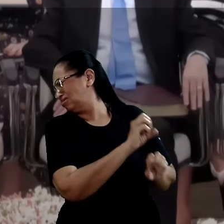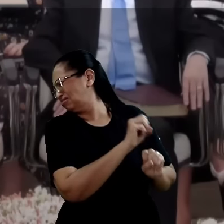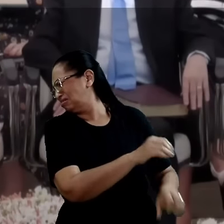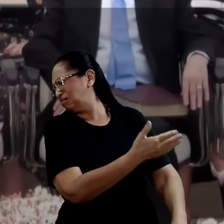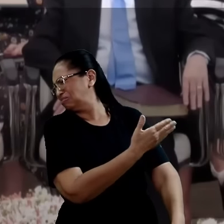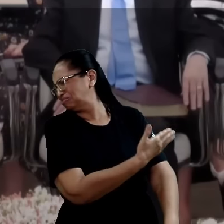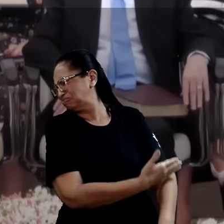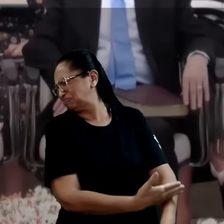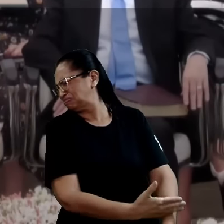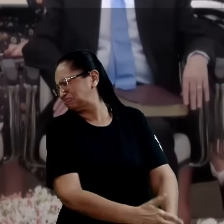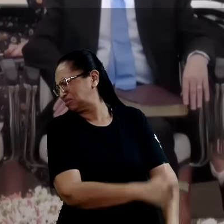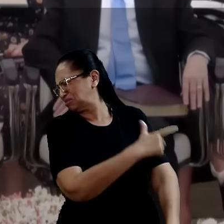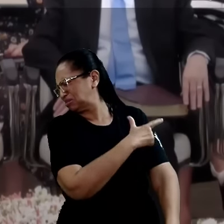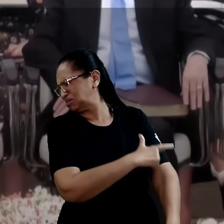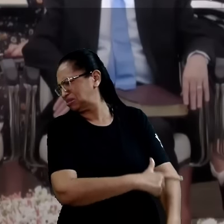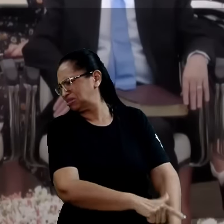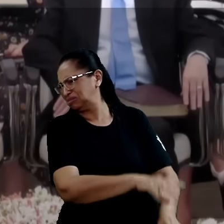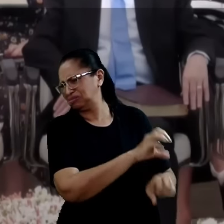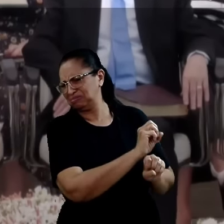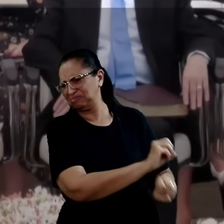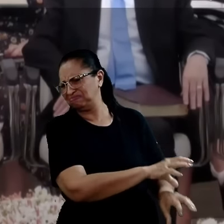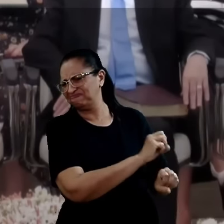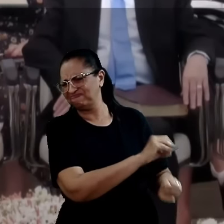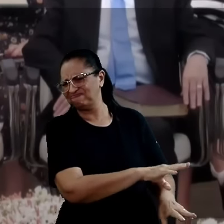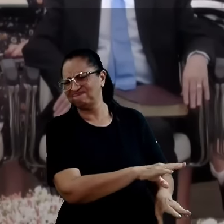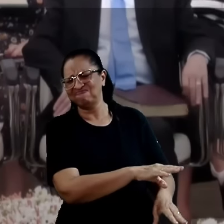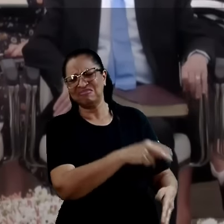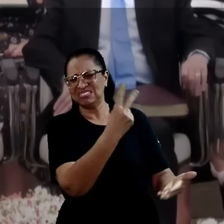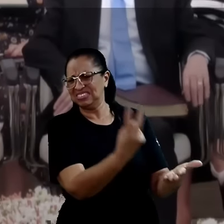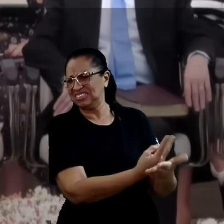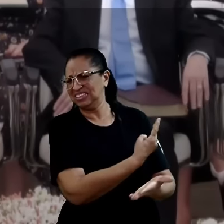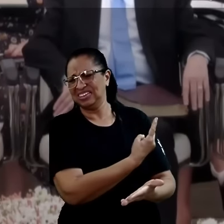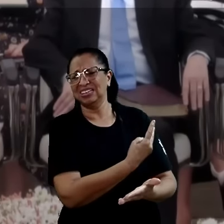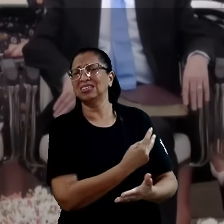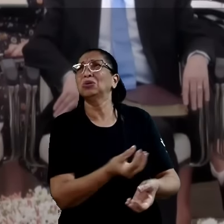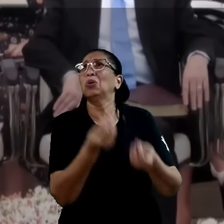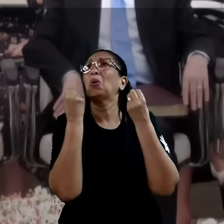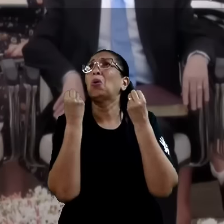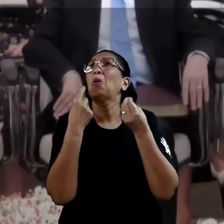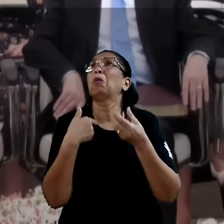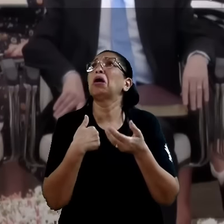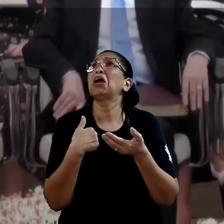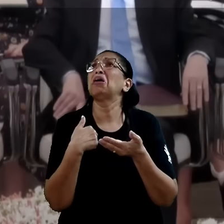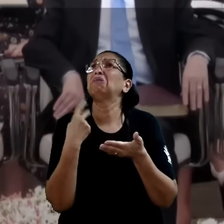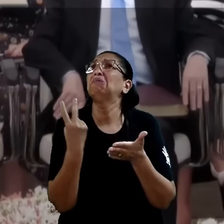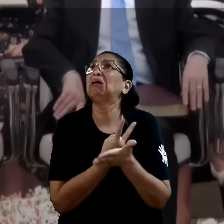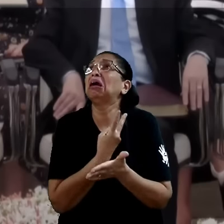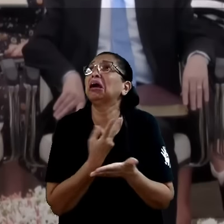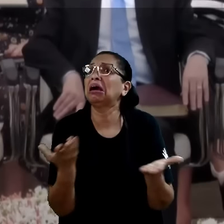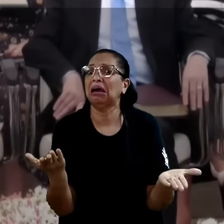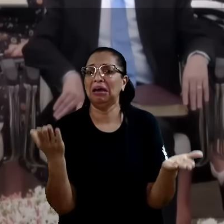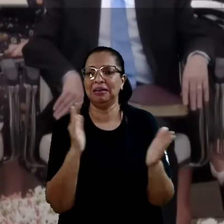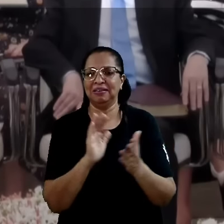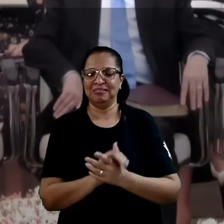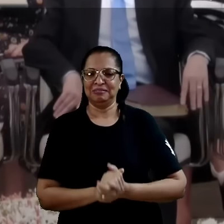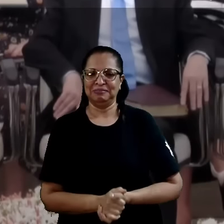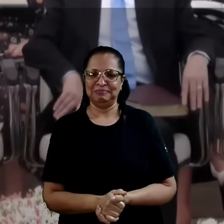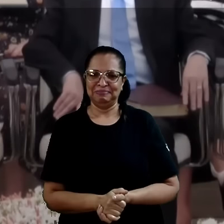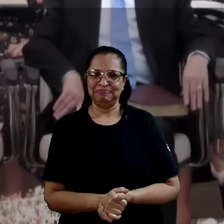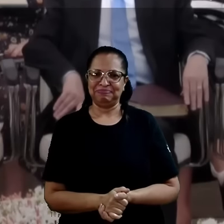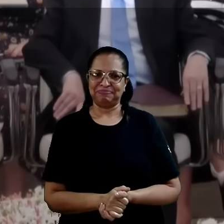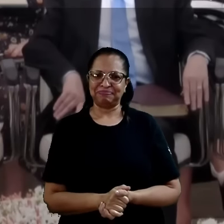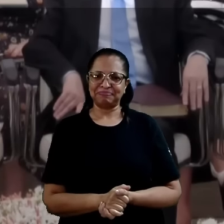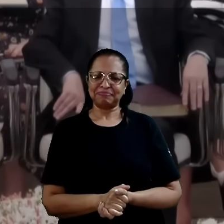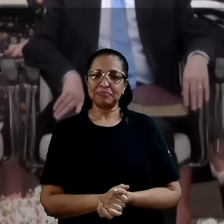falar na hora da apresentação povo até senta Andreia Cristina Lima Jesus de Oliveira